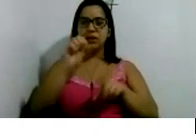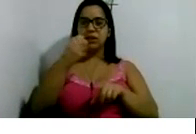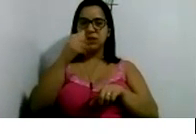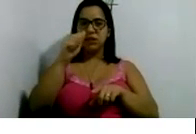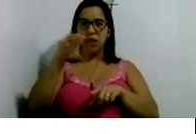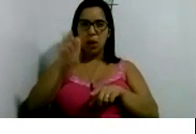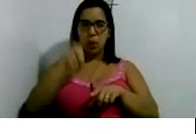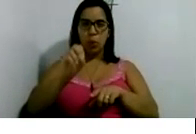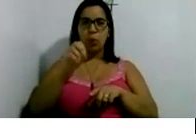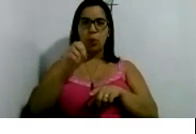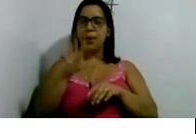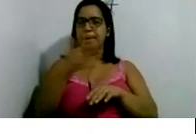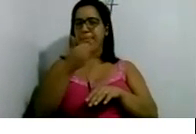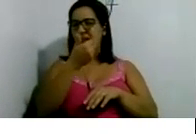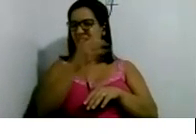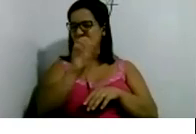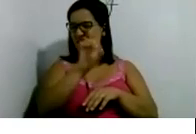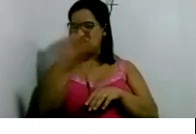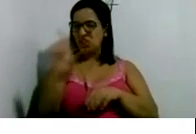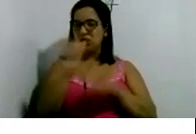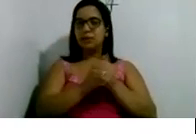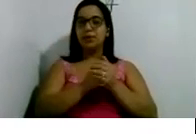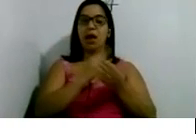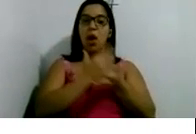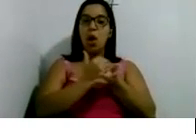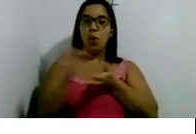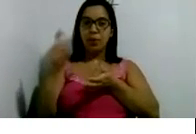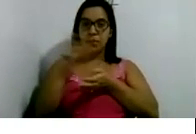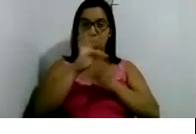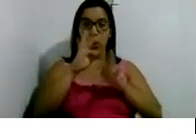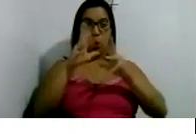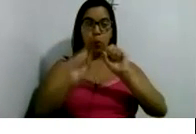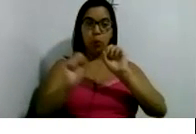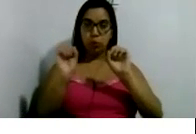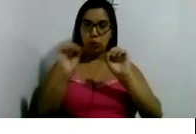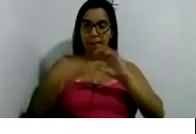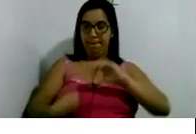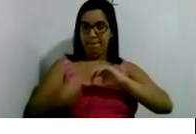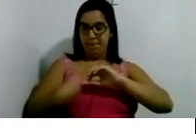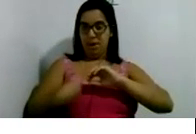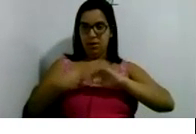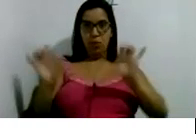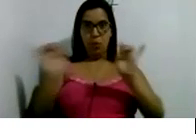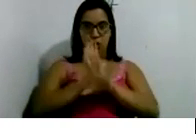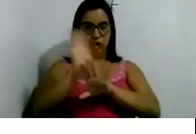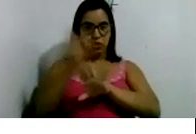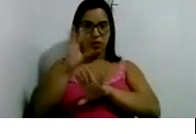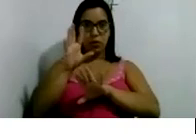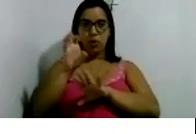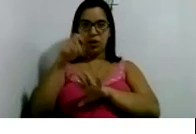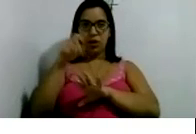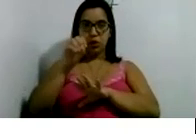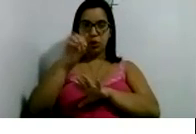Então, lá para o 10º dia, o embrião já está totalmente implantado no endométrio. Então, existe